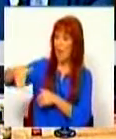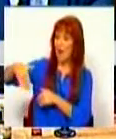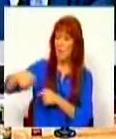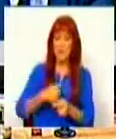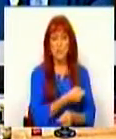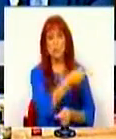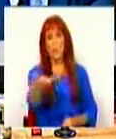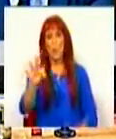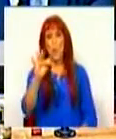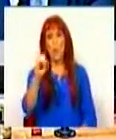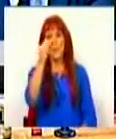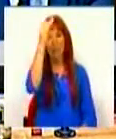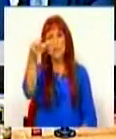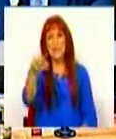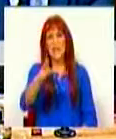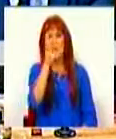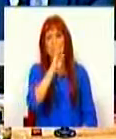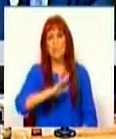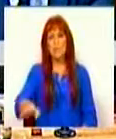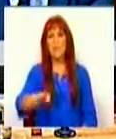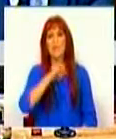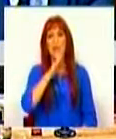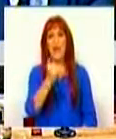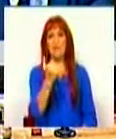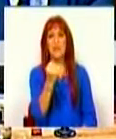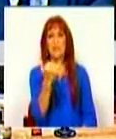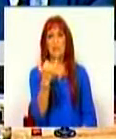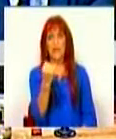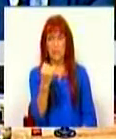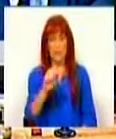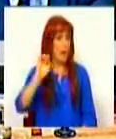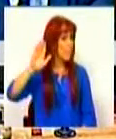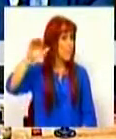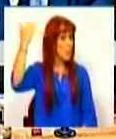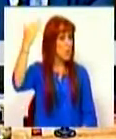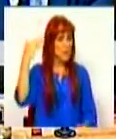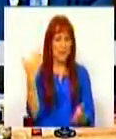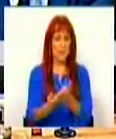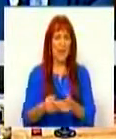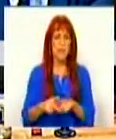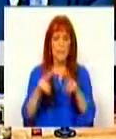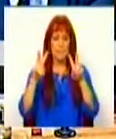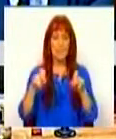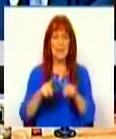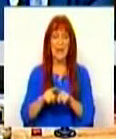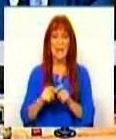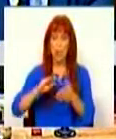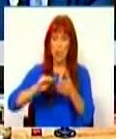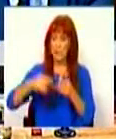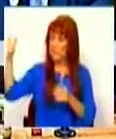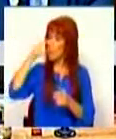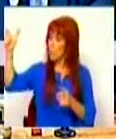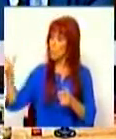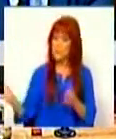temos 40% da taxa de execução do Ferrovia 2020. A prioridade que foi dada em matéria de contratação de pessoal